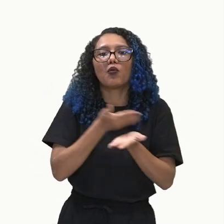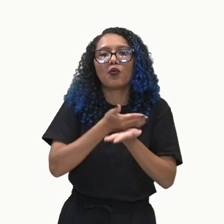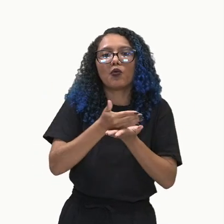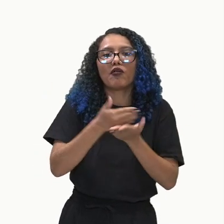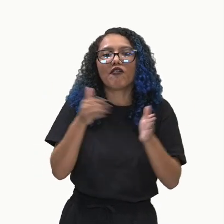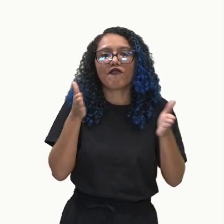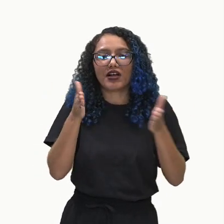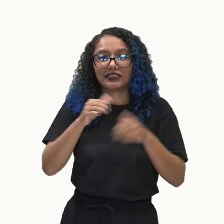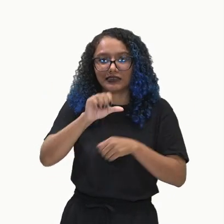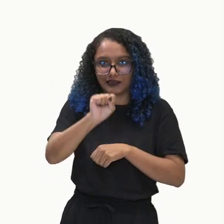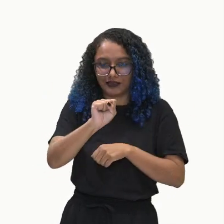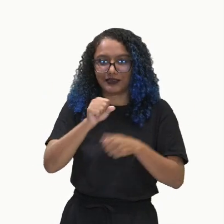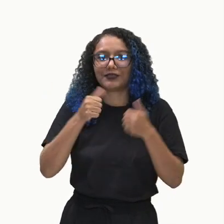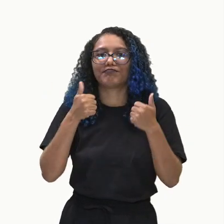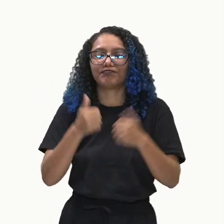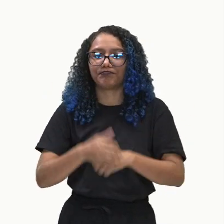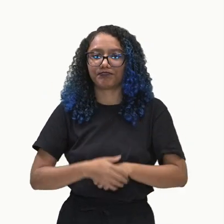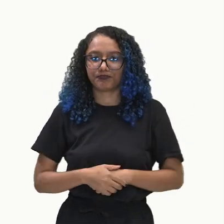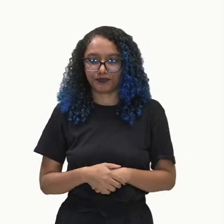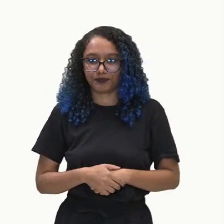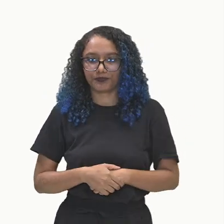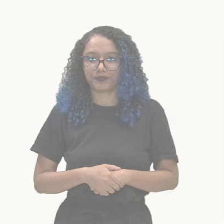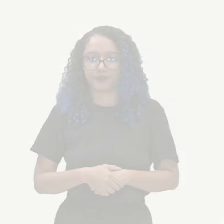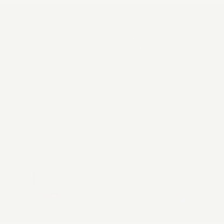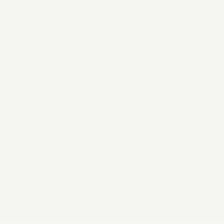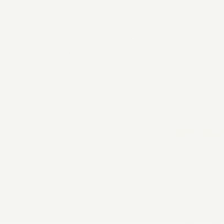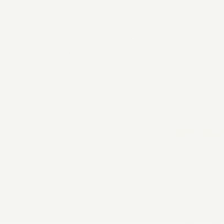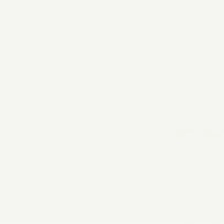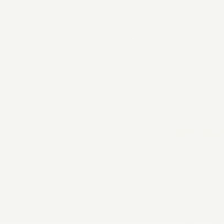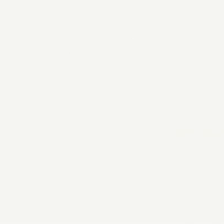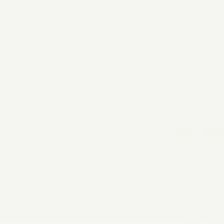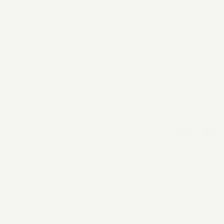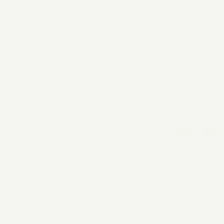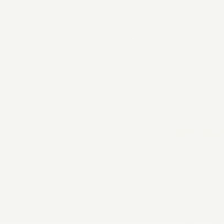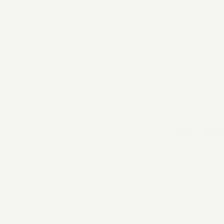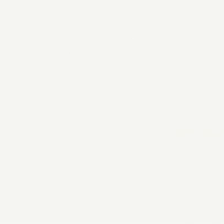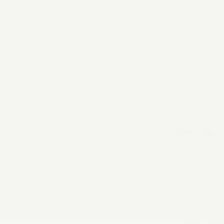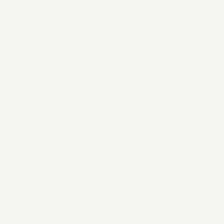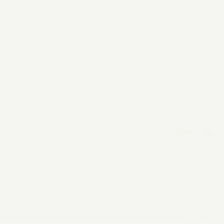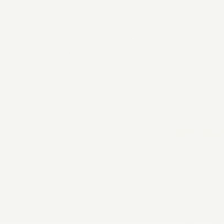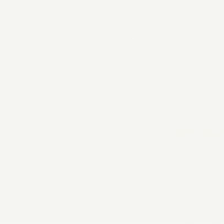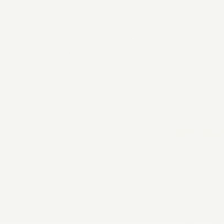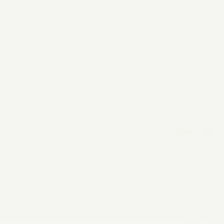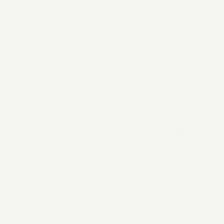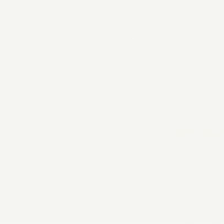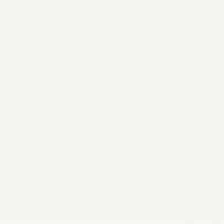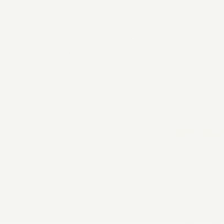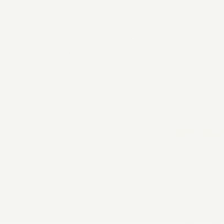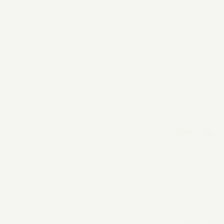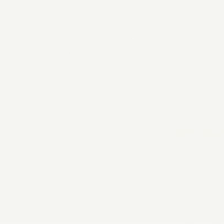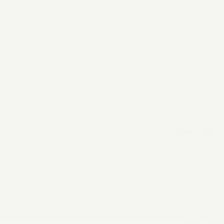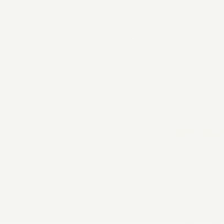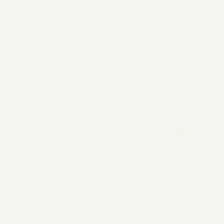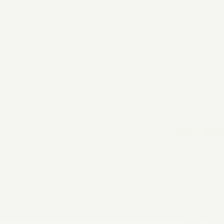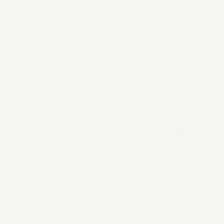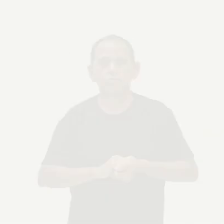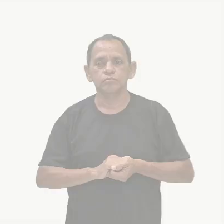S. Lembrando que isso é importante, essa informação. A